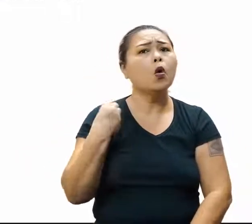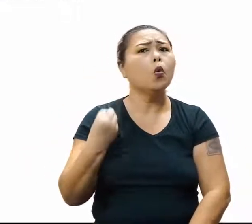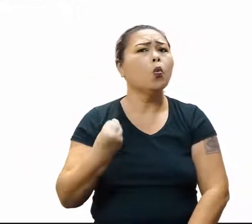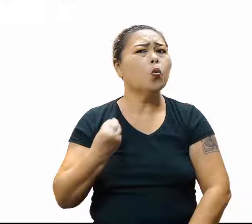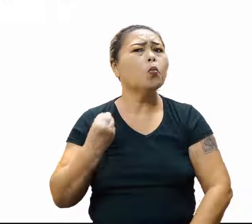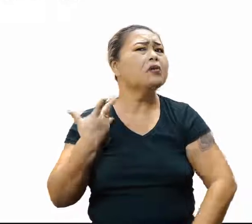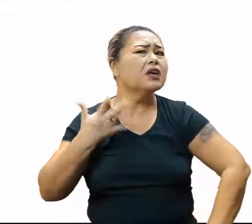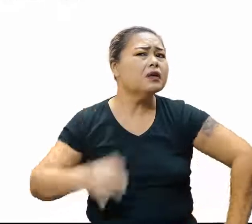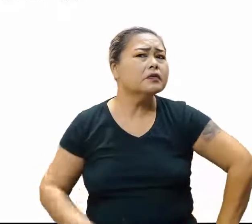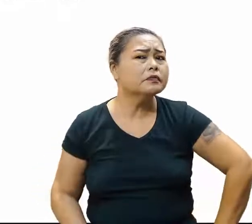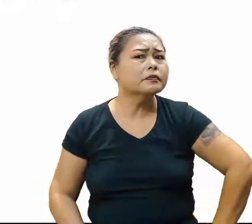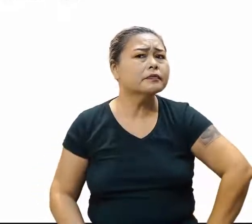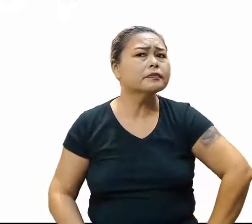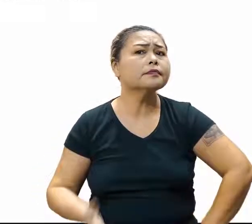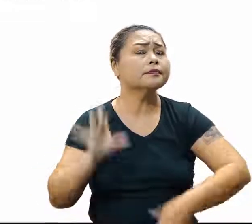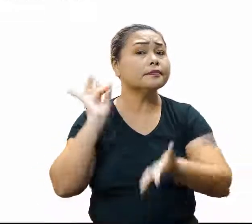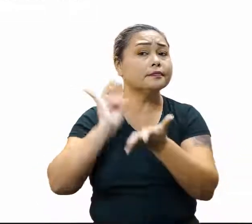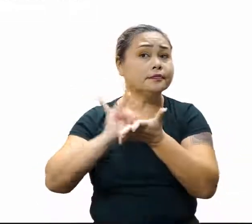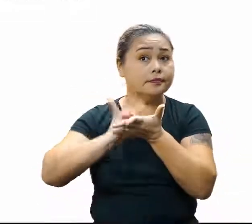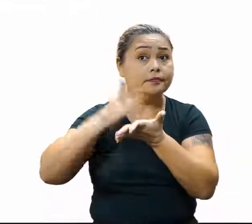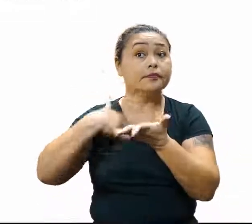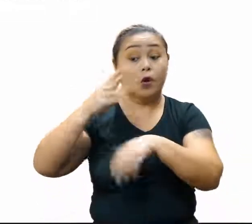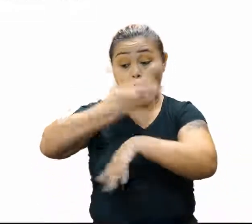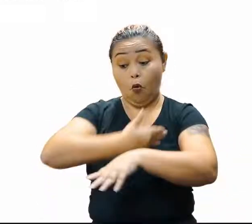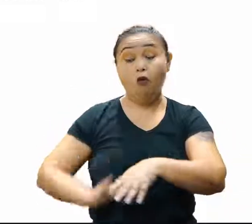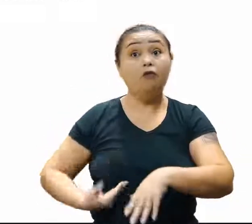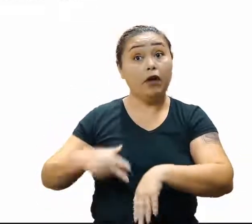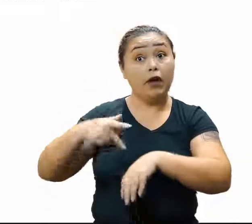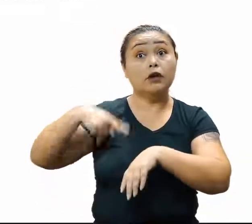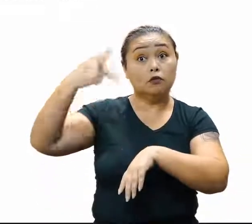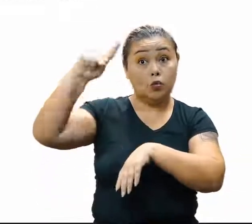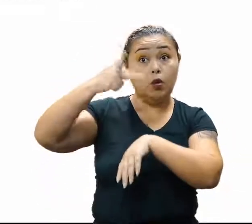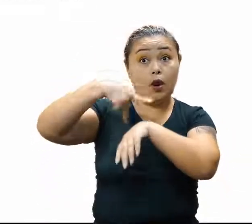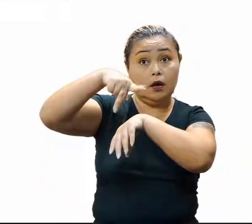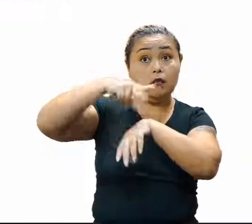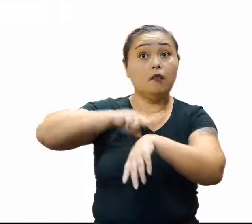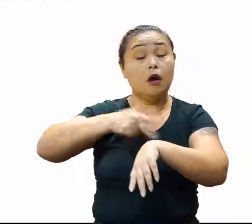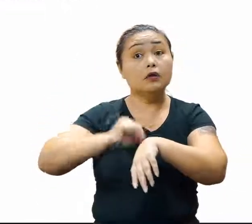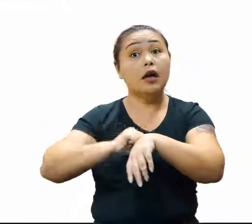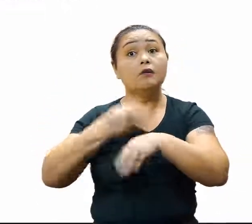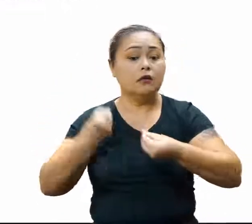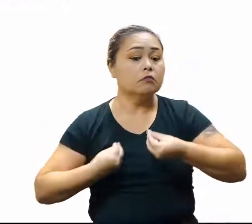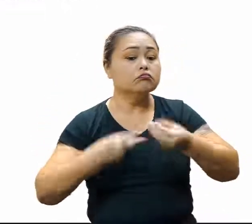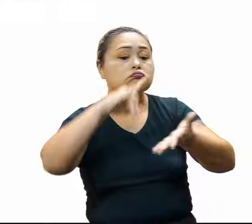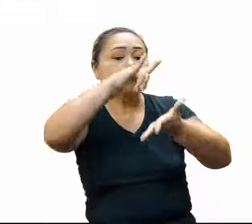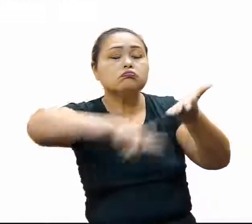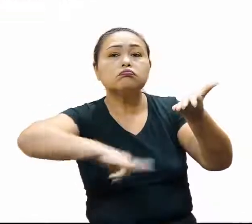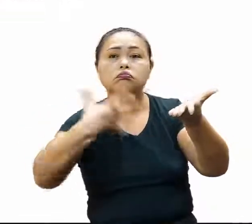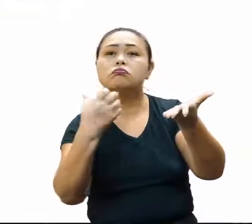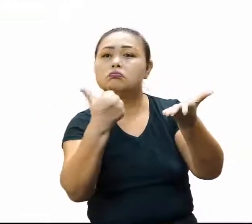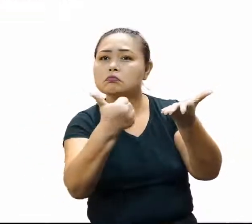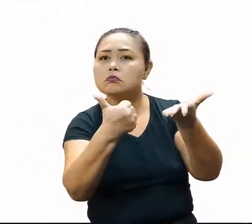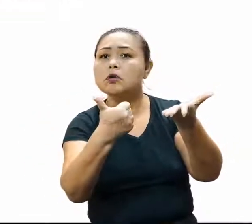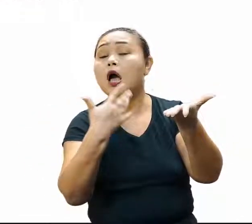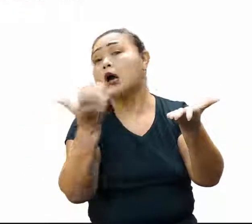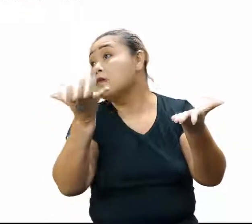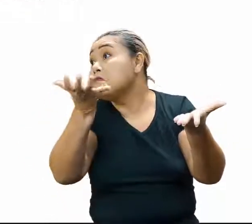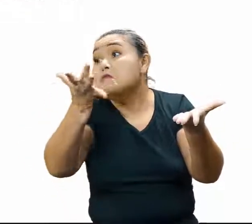professor? Na verdade, o governo português estava autorizando, caso alguém